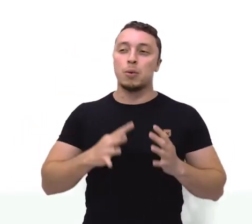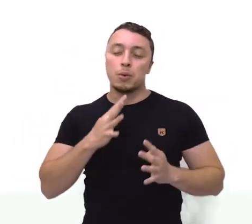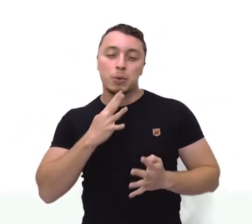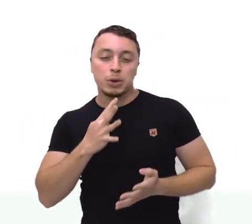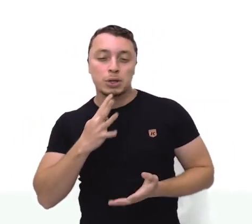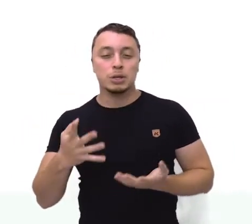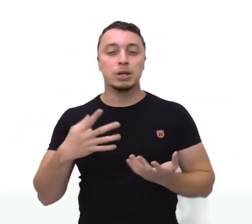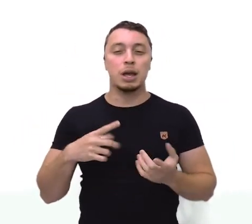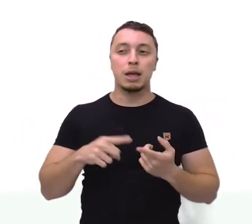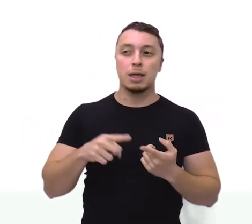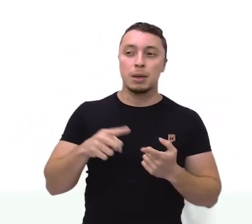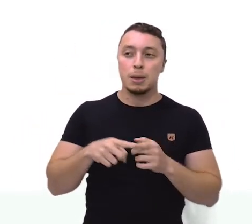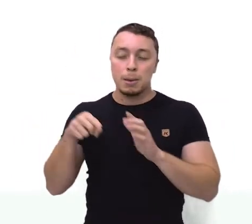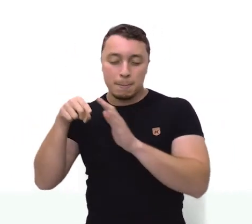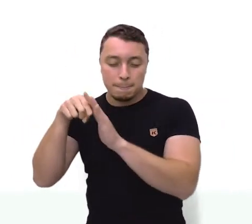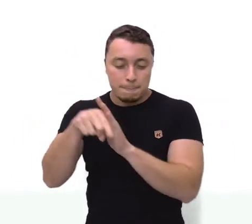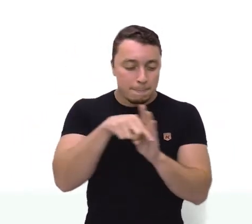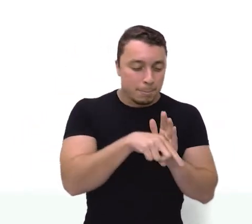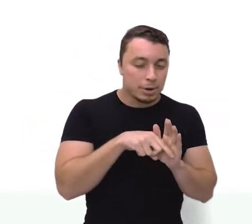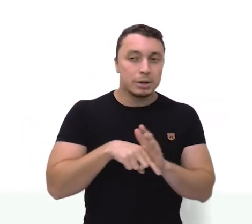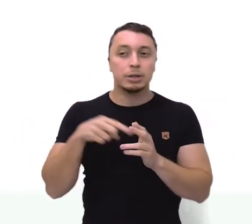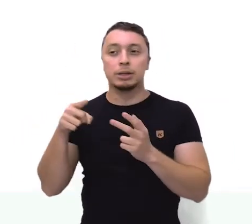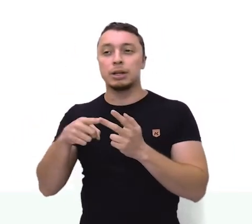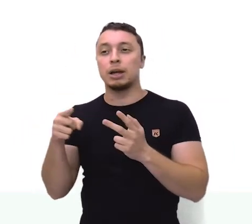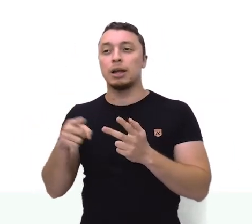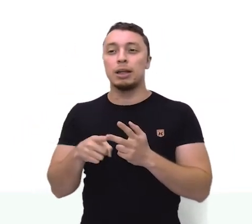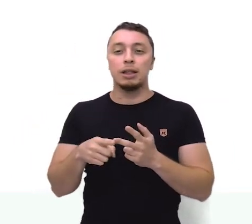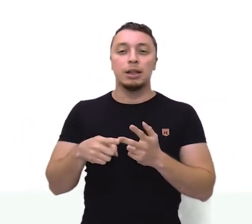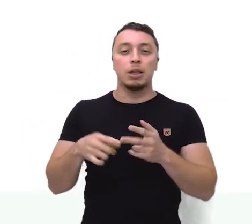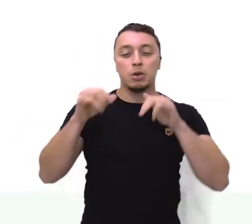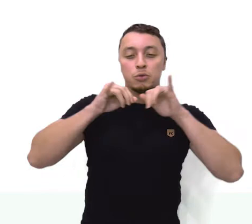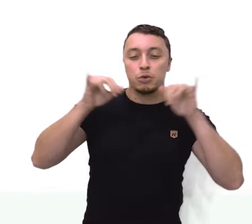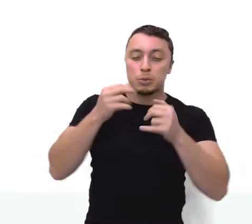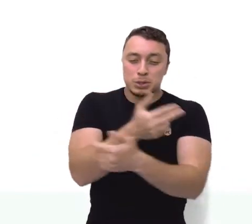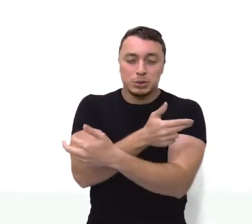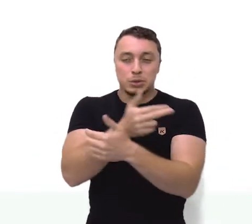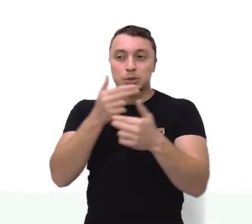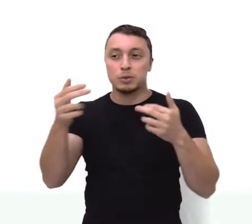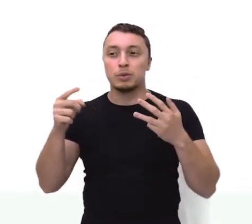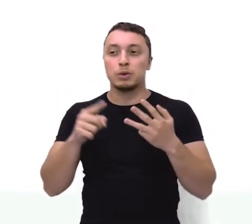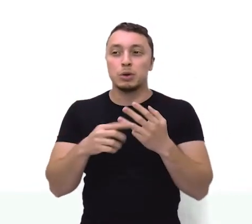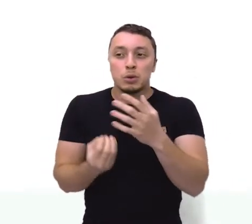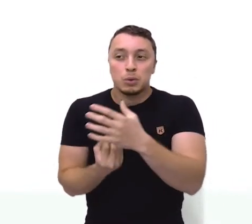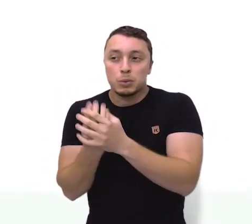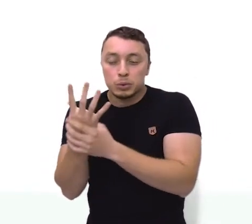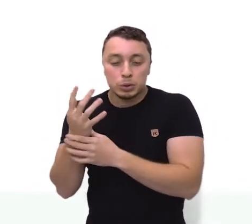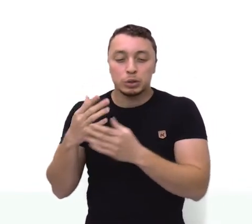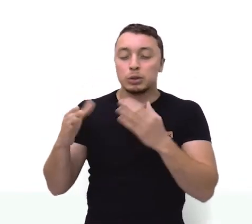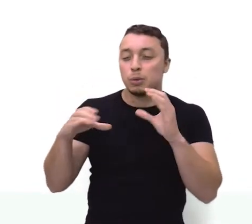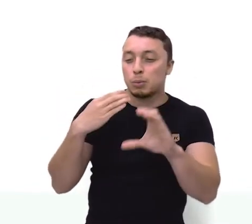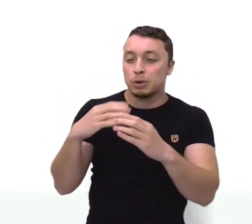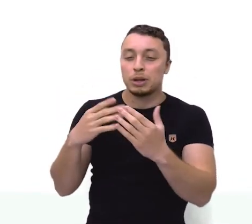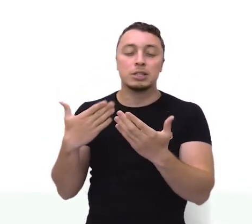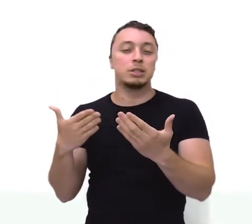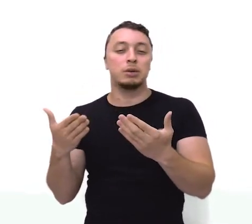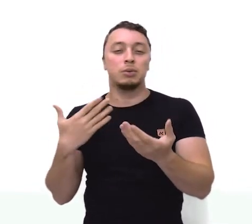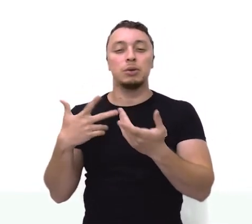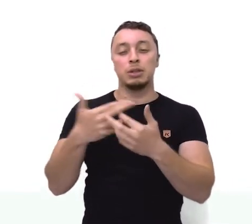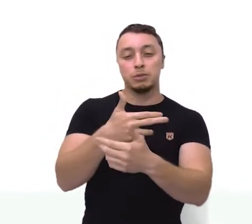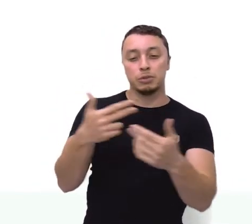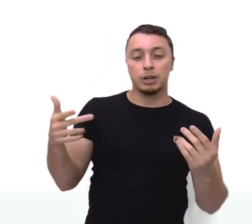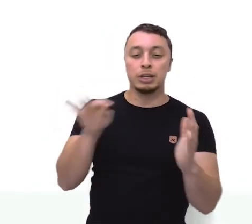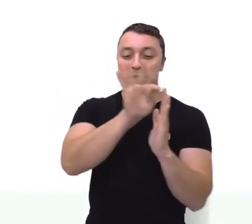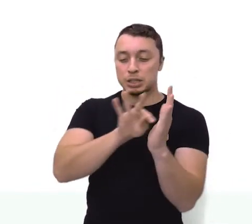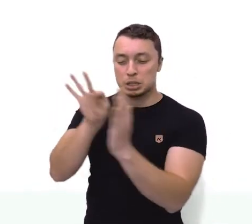fazendo relações, acessando informações diversas, construindo ligações entre fatos, imagens,